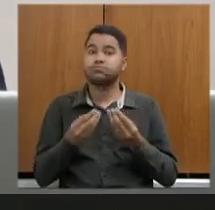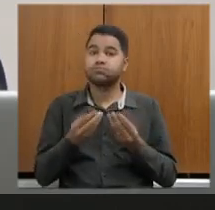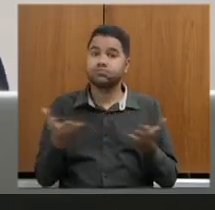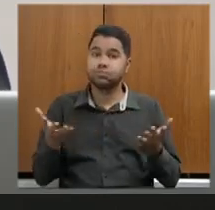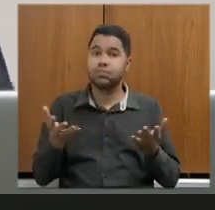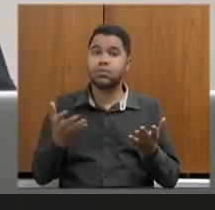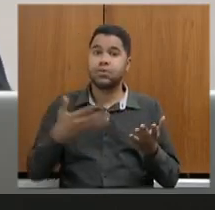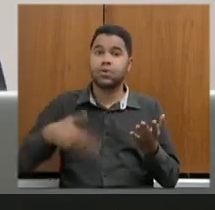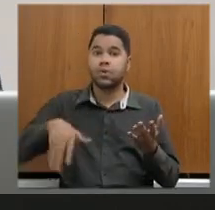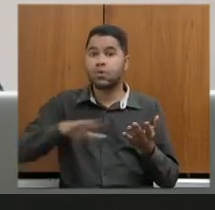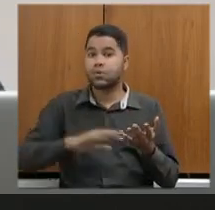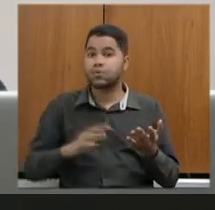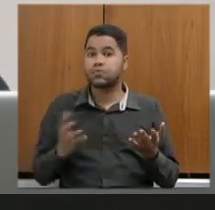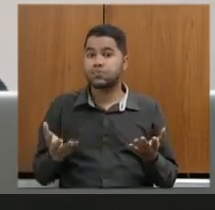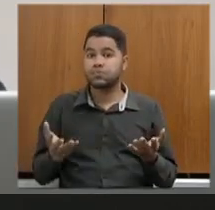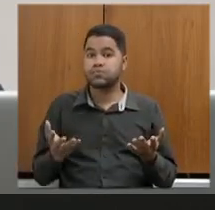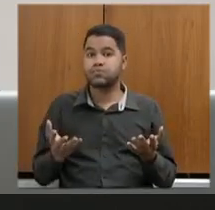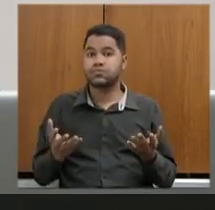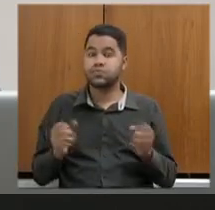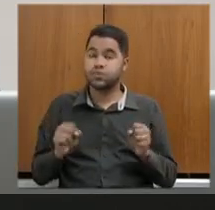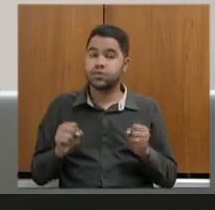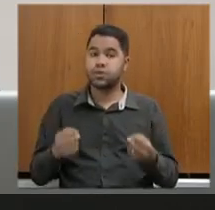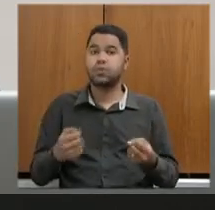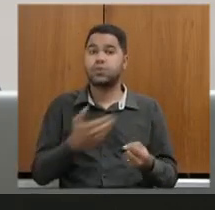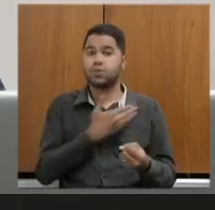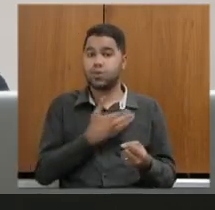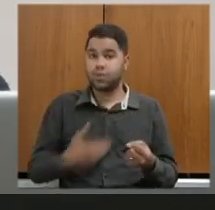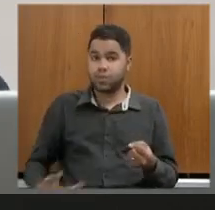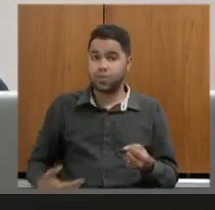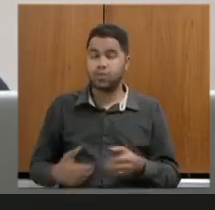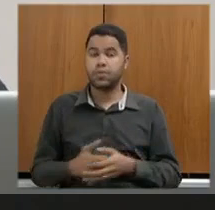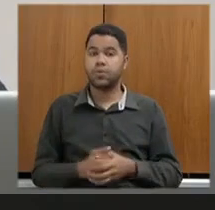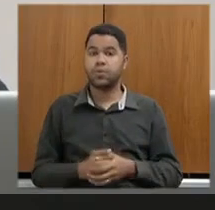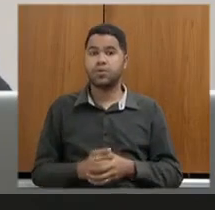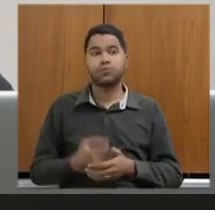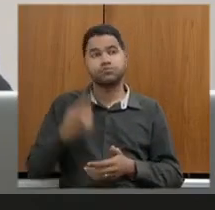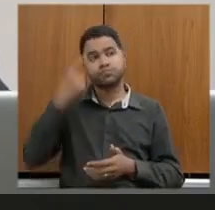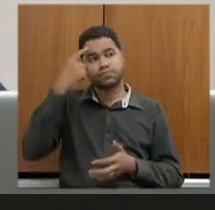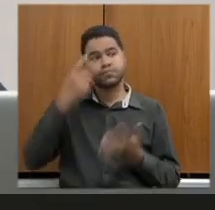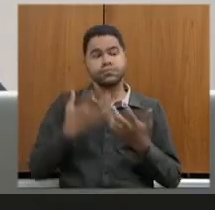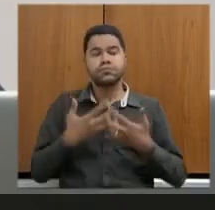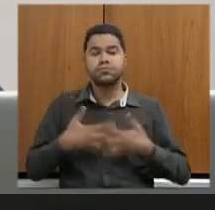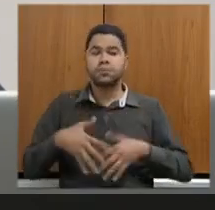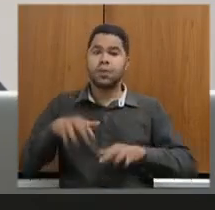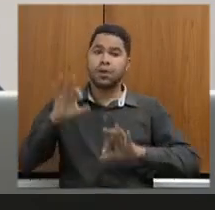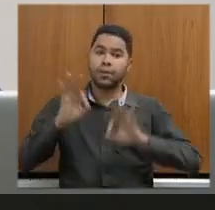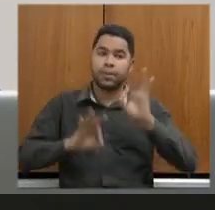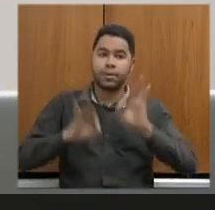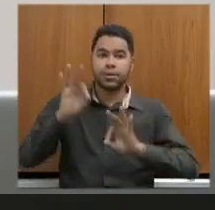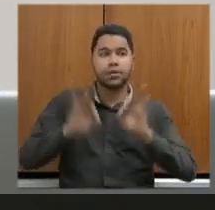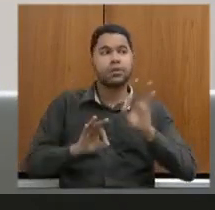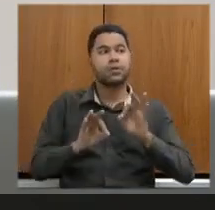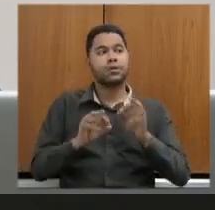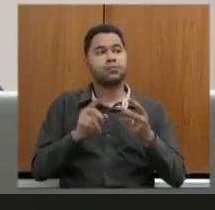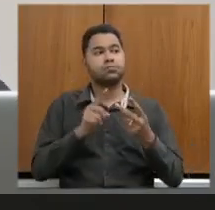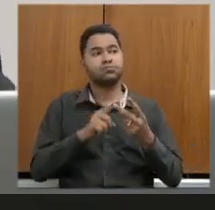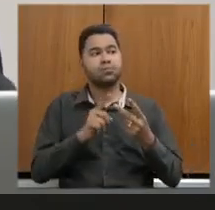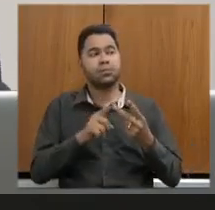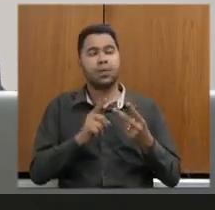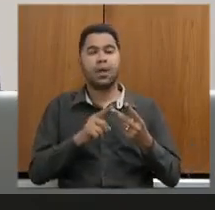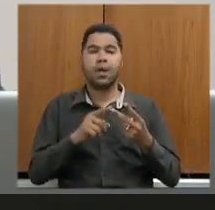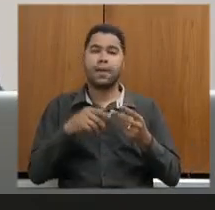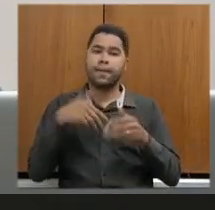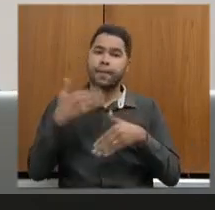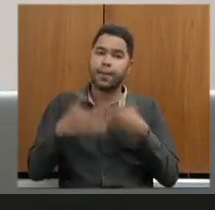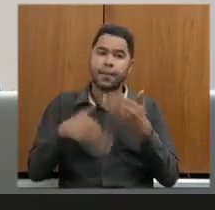da Integração das forças a insegurança pública no tocante à planejamento a inteligência